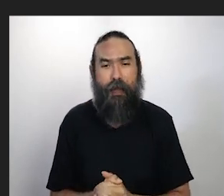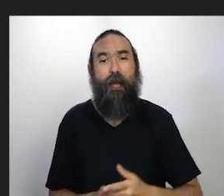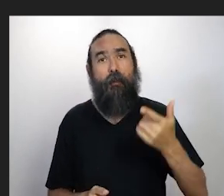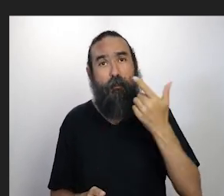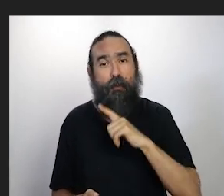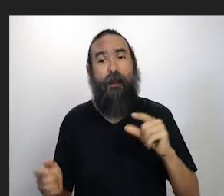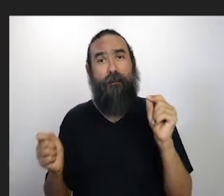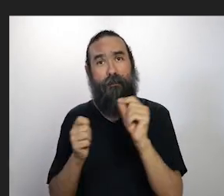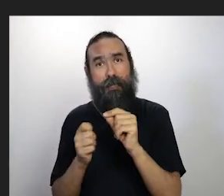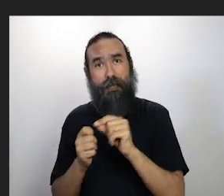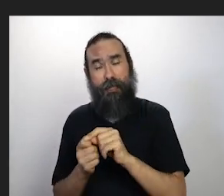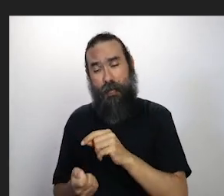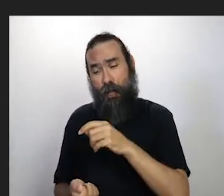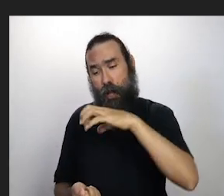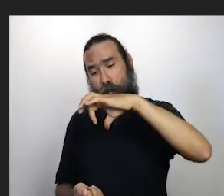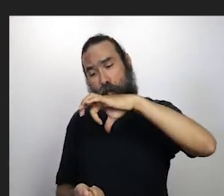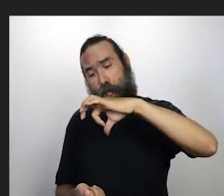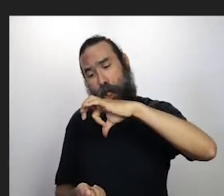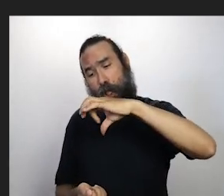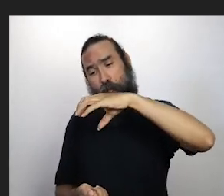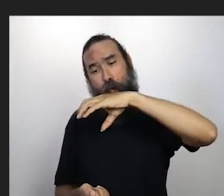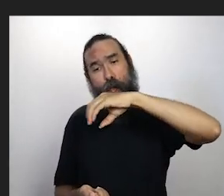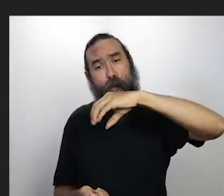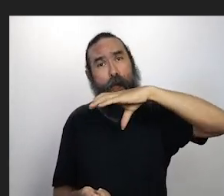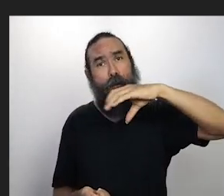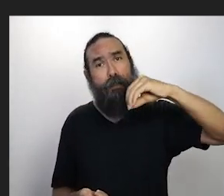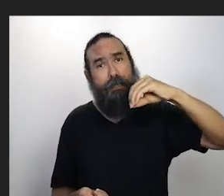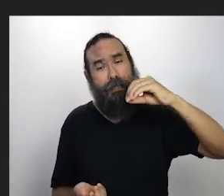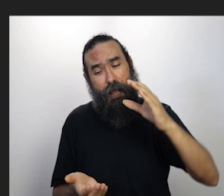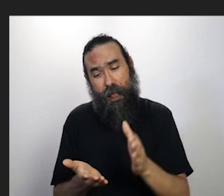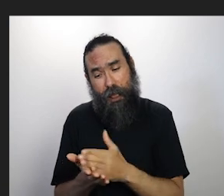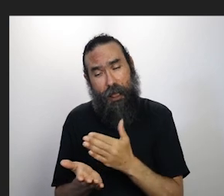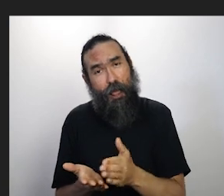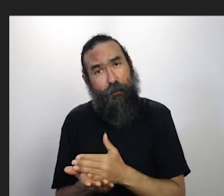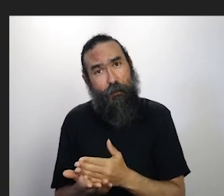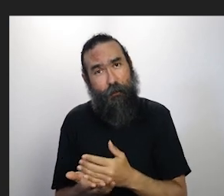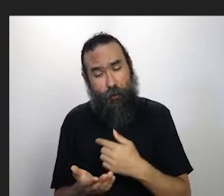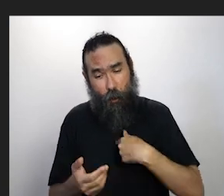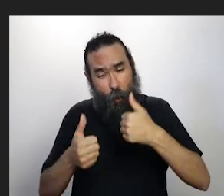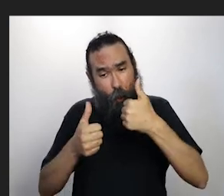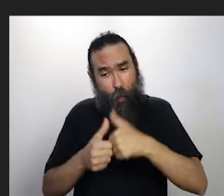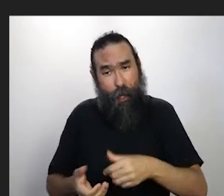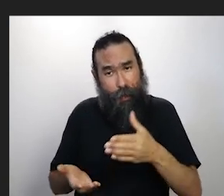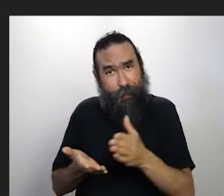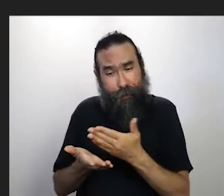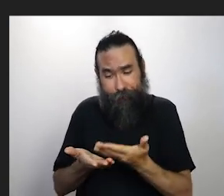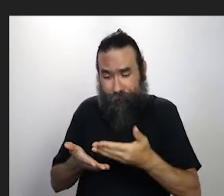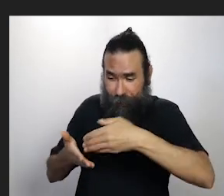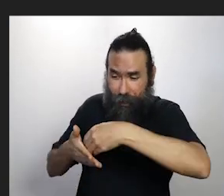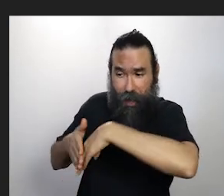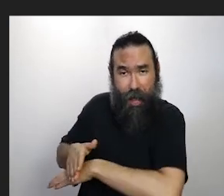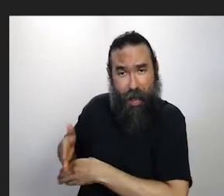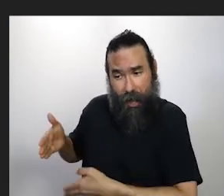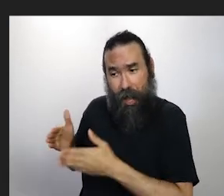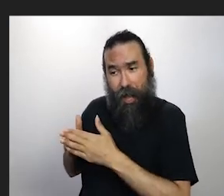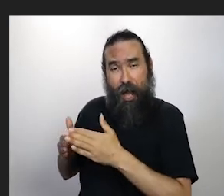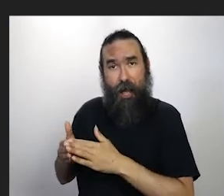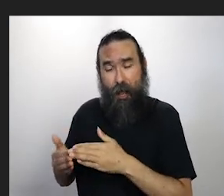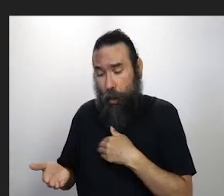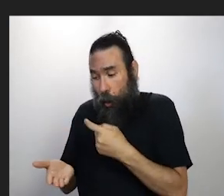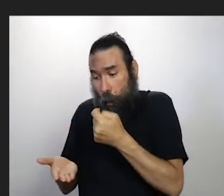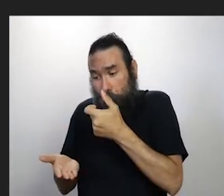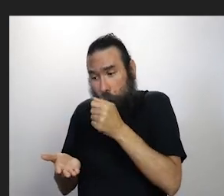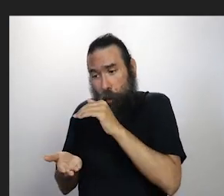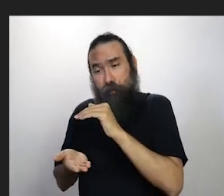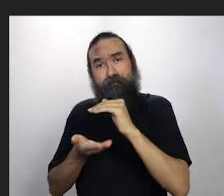produzidos 800, 900 livros, que eu estou com eles em casa, pouco parados. Eu mandei uma quantidade para a Casa de